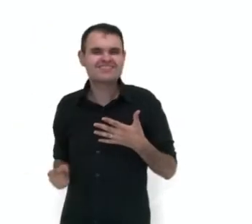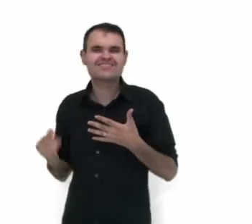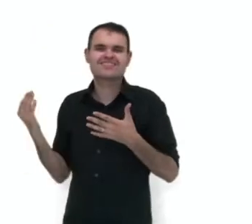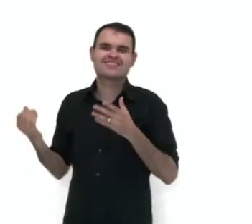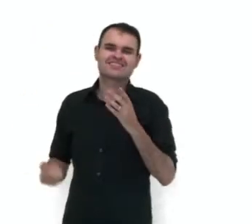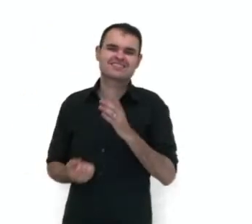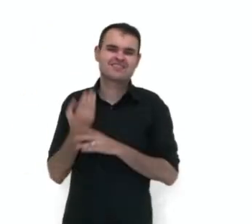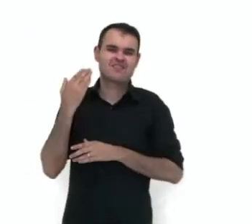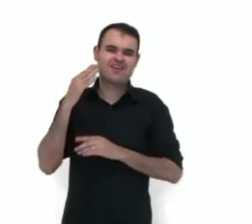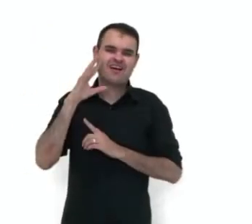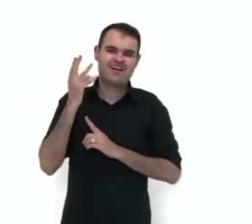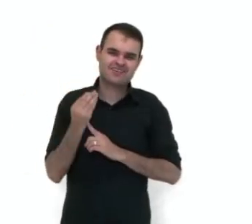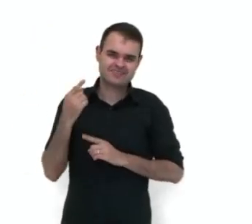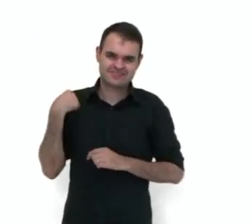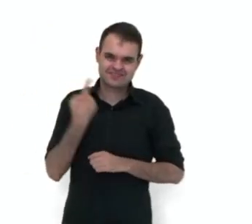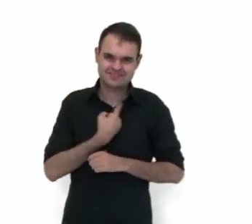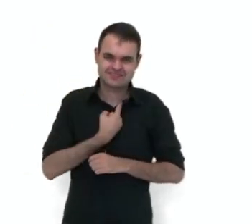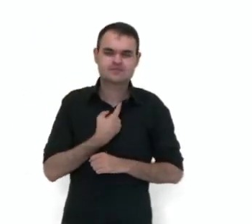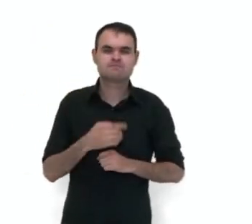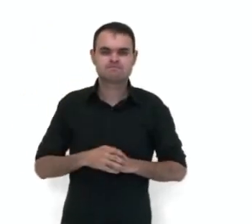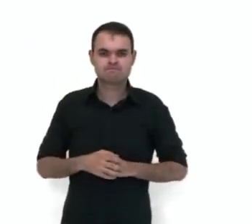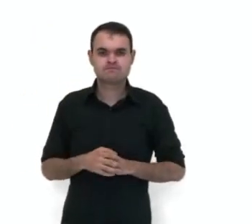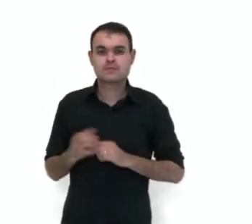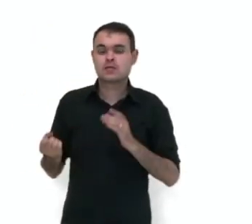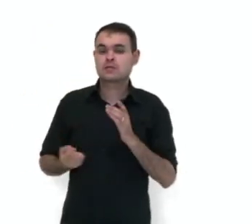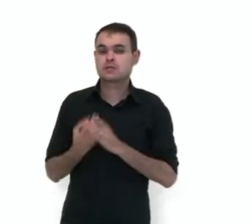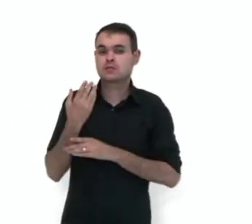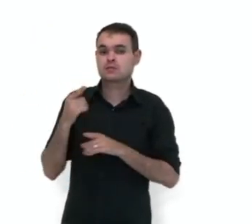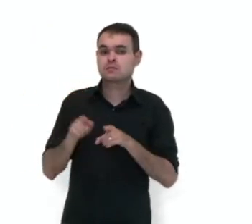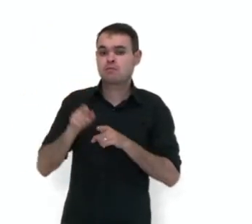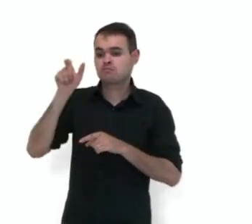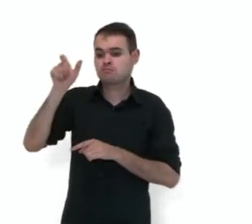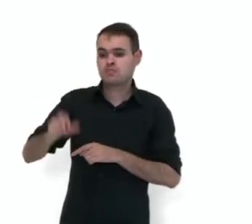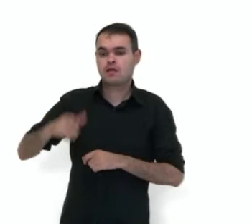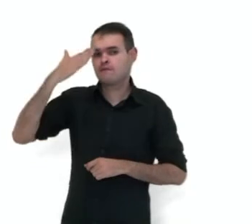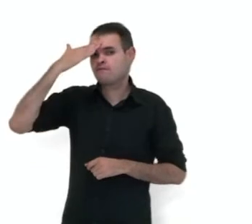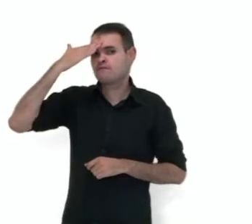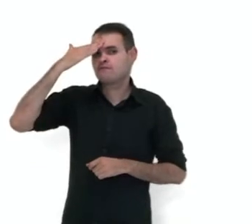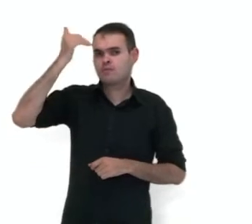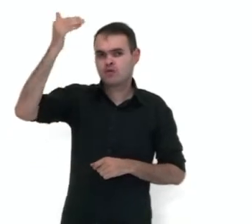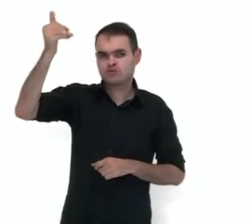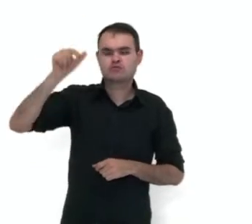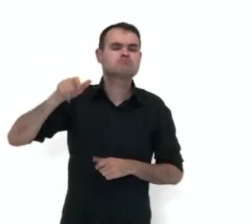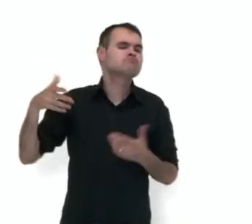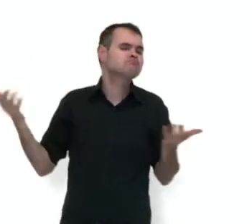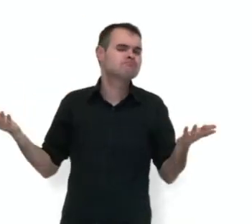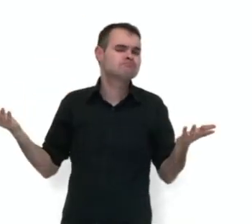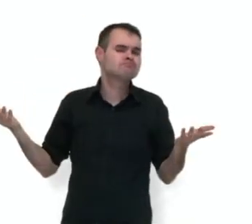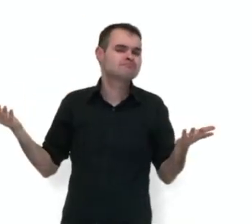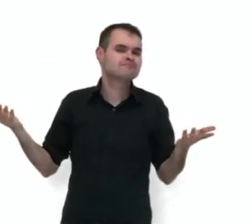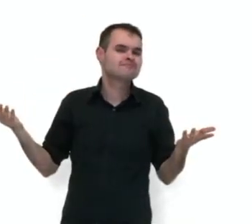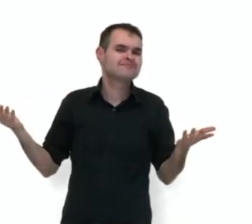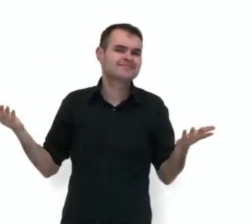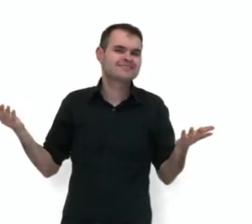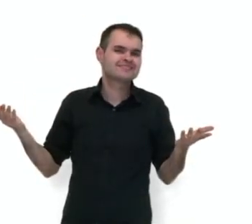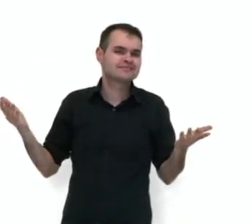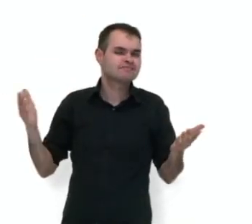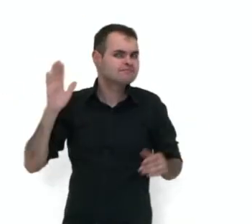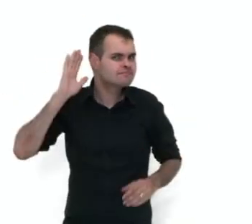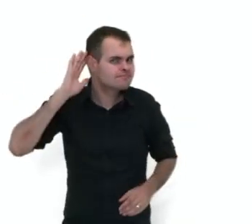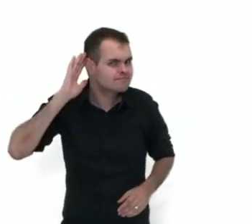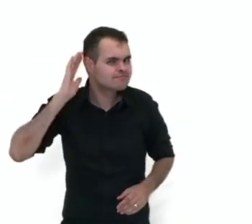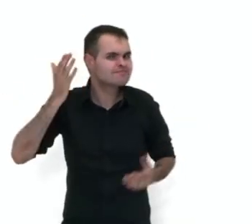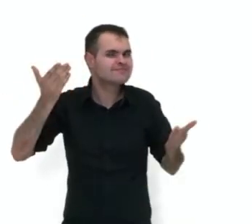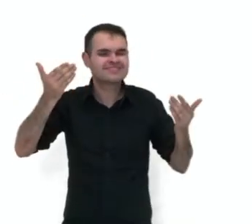que criou muita arte para gente criador de uma das personagens mais famosas Qual é um tô